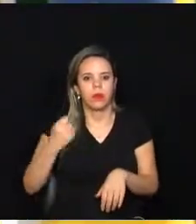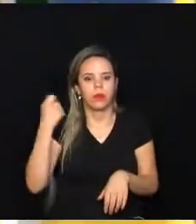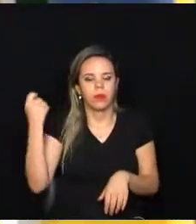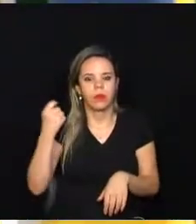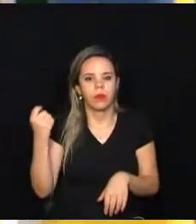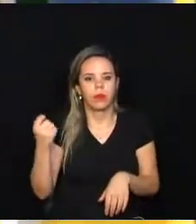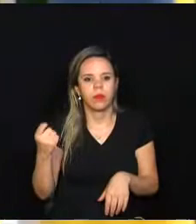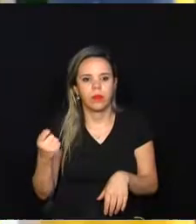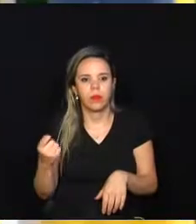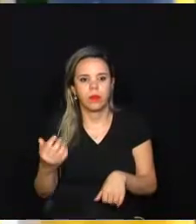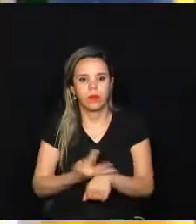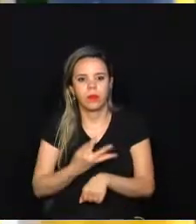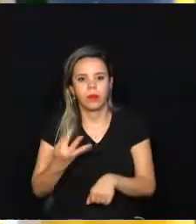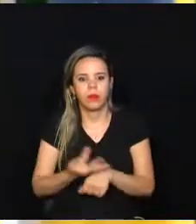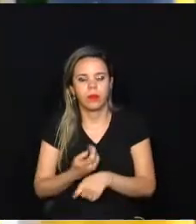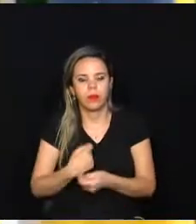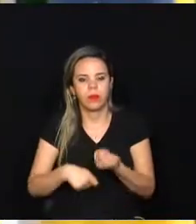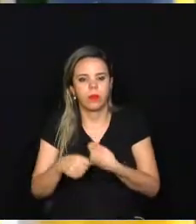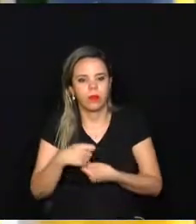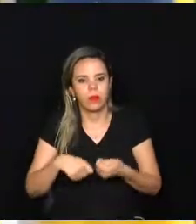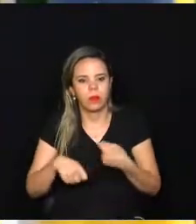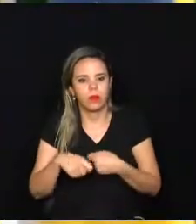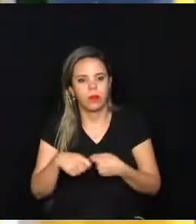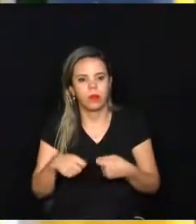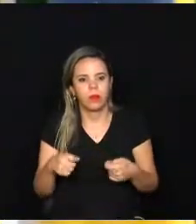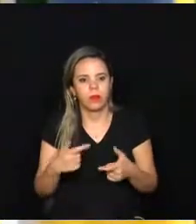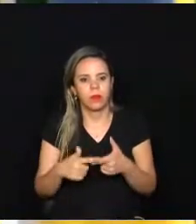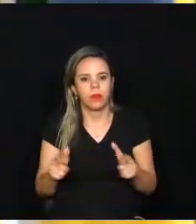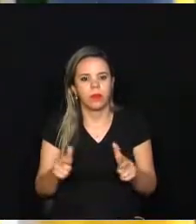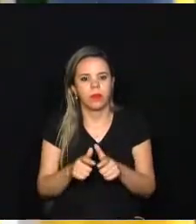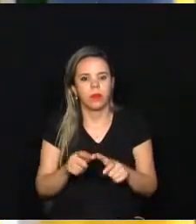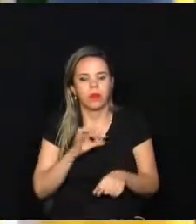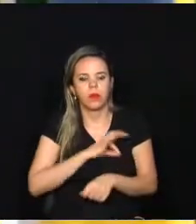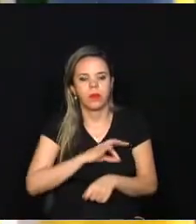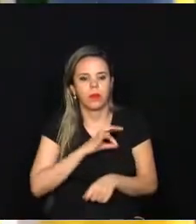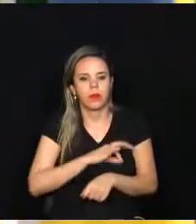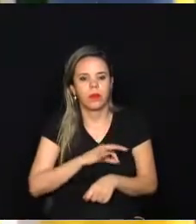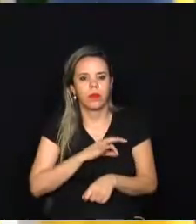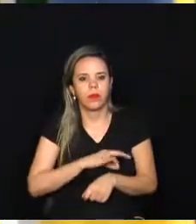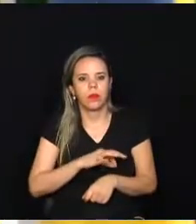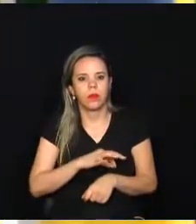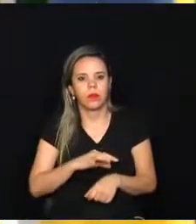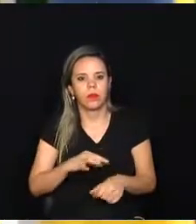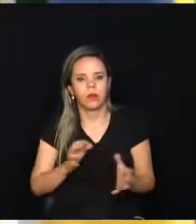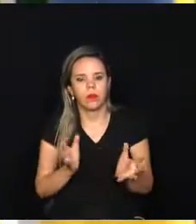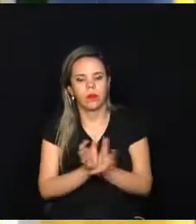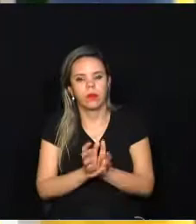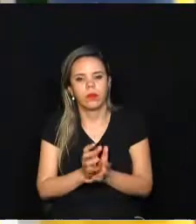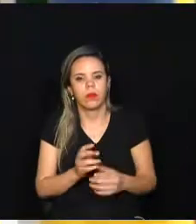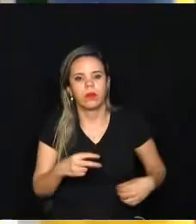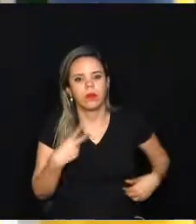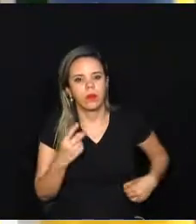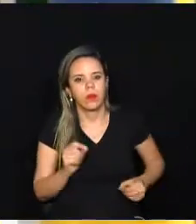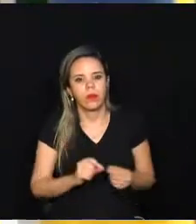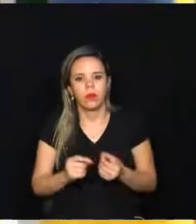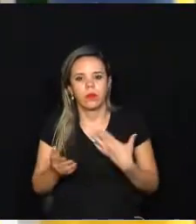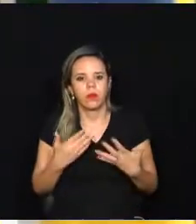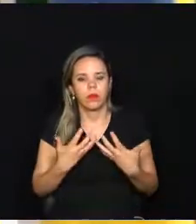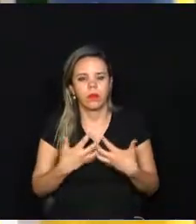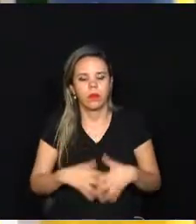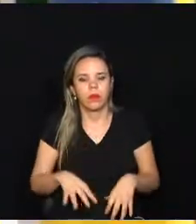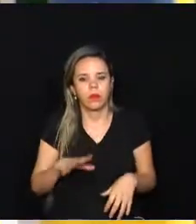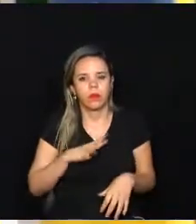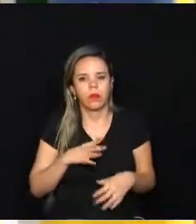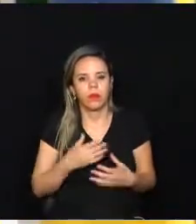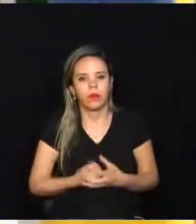inflação, de crise econômica, de achatamento da renda e dos salários. Então, a frente parlamentar é para fazer esse debate aqui na